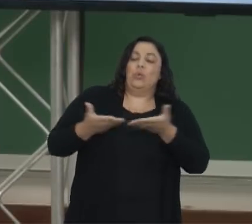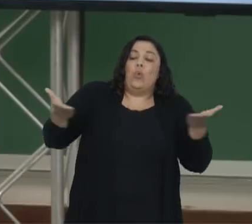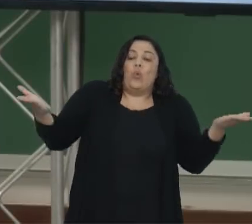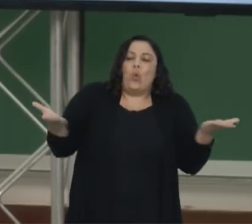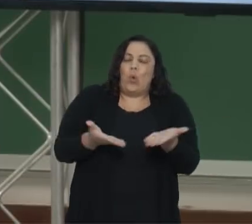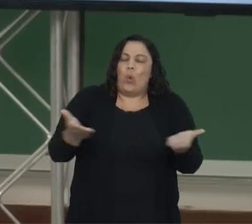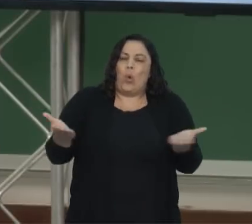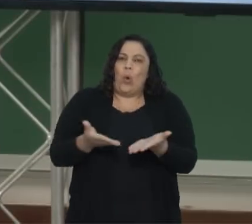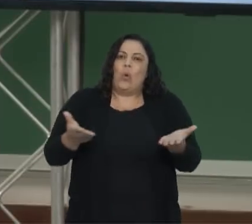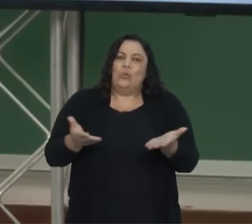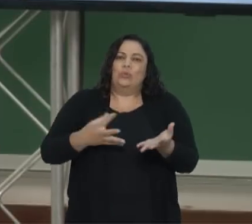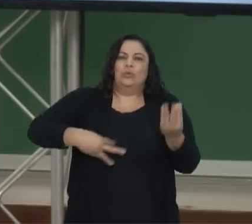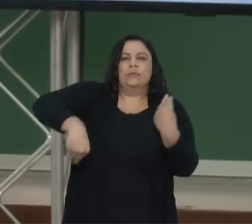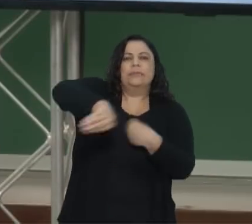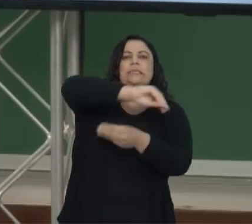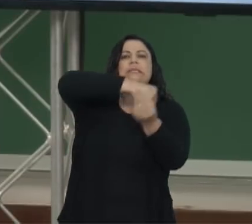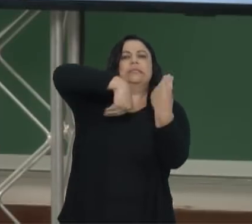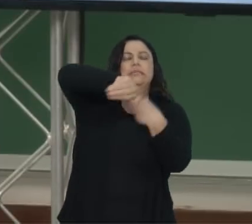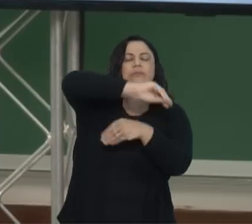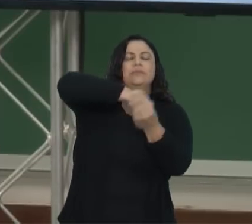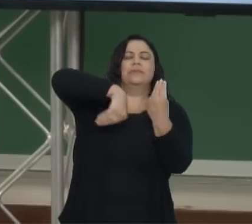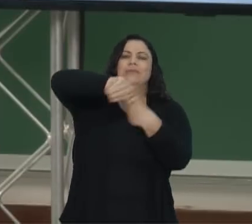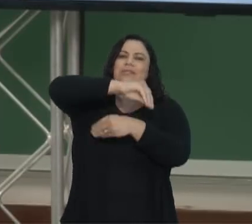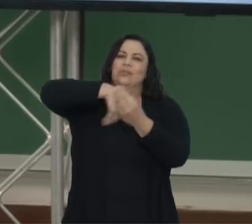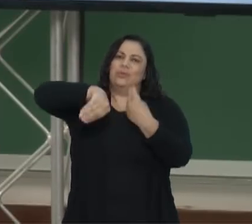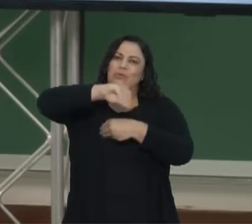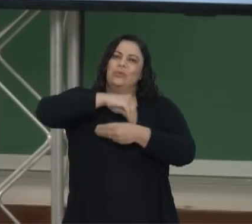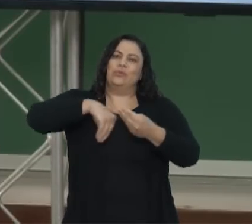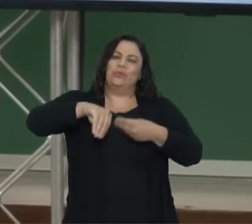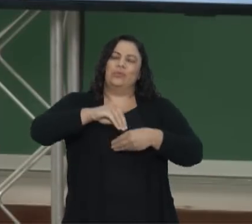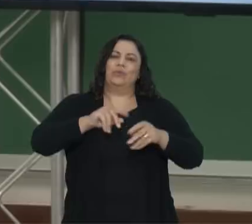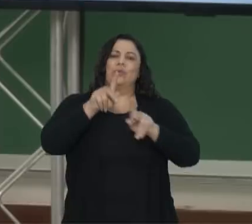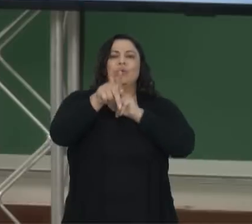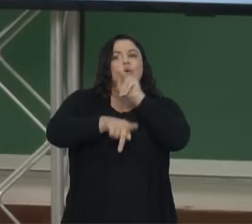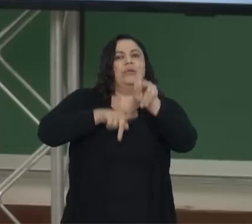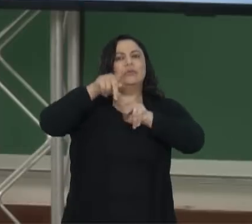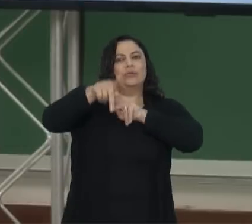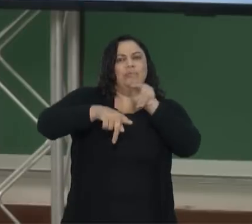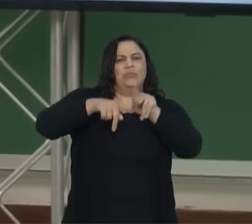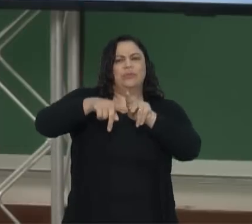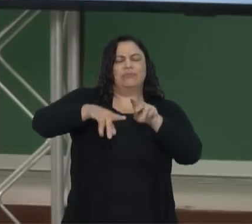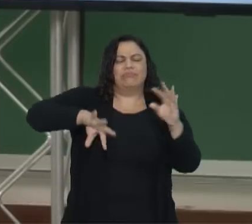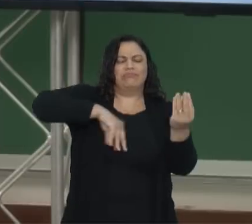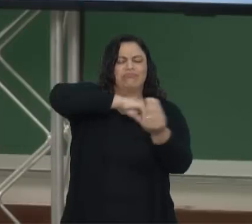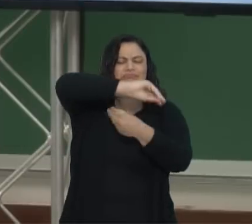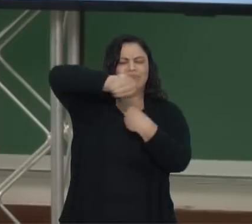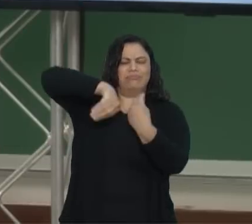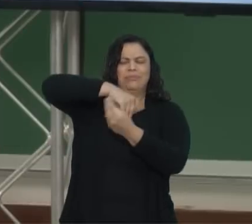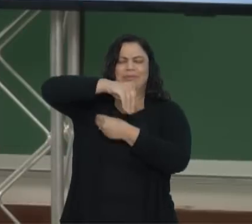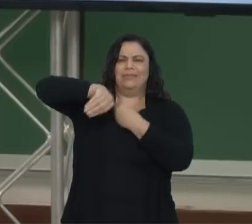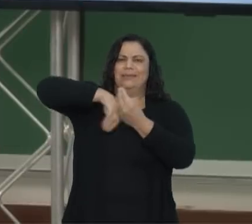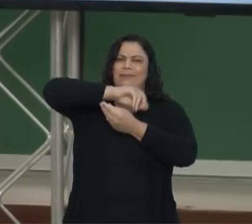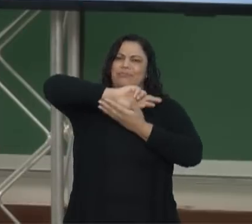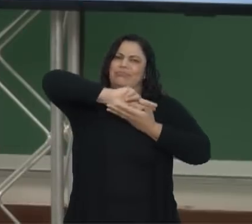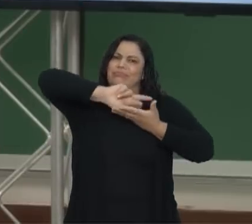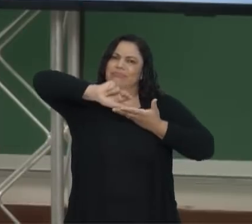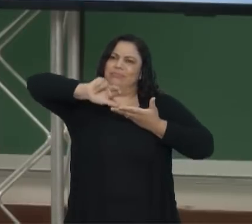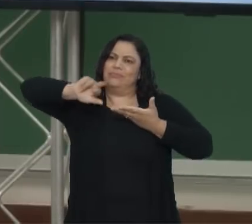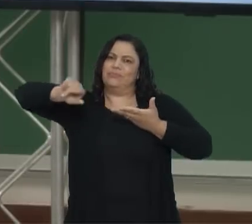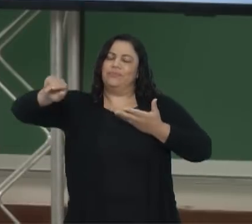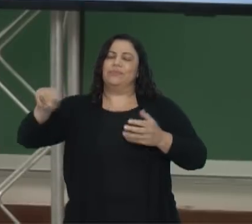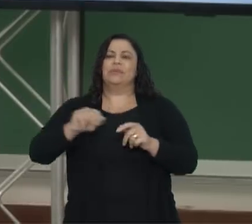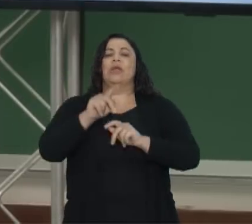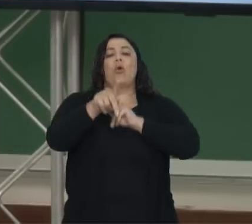primeira aula que falamos de população, que é a miscigenação, ou seja, essa mistura étnica, essa mistura